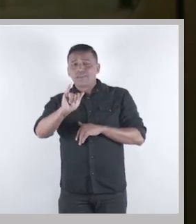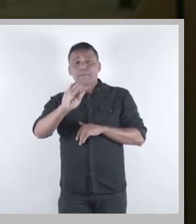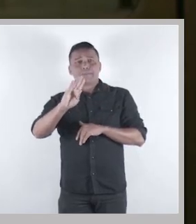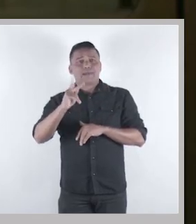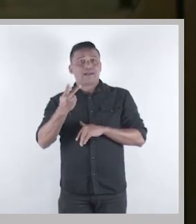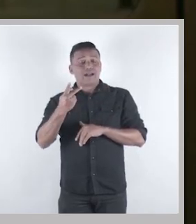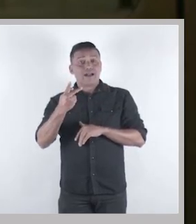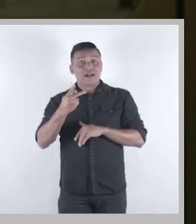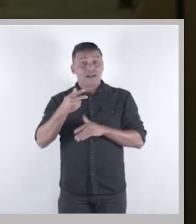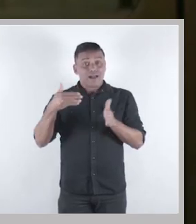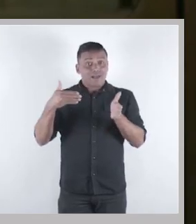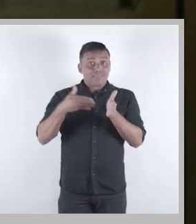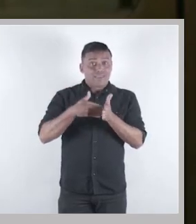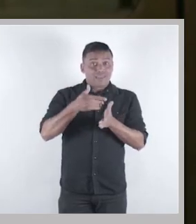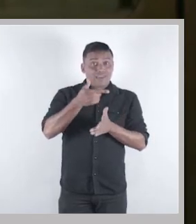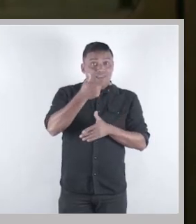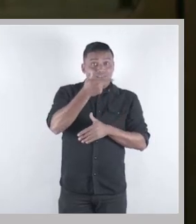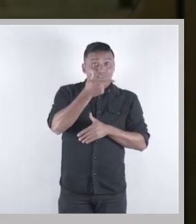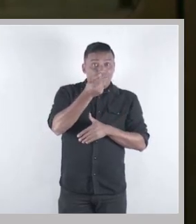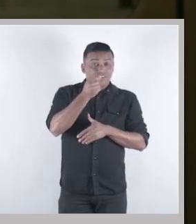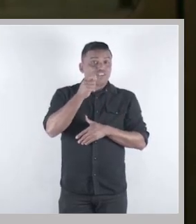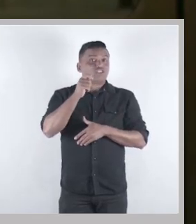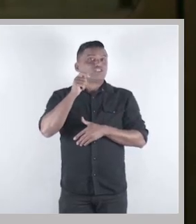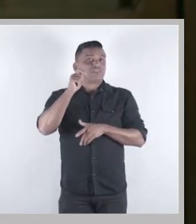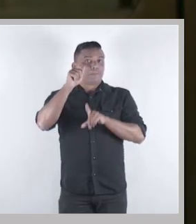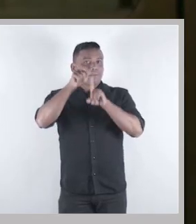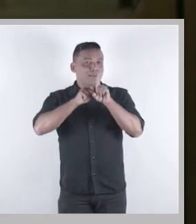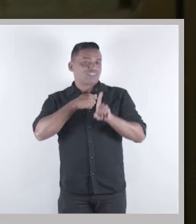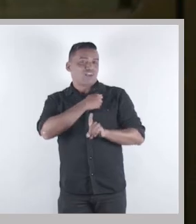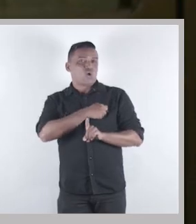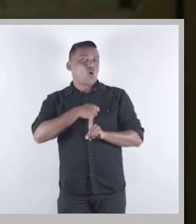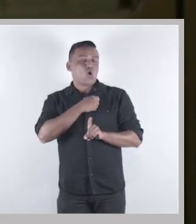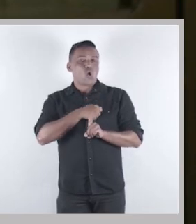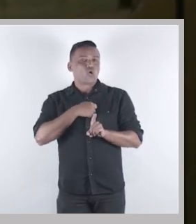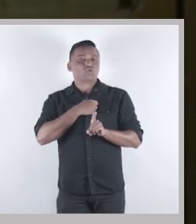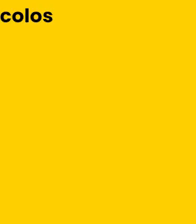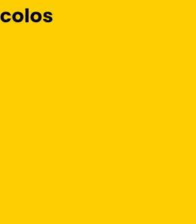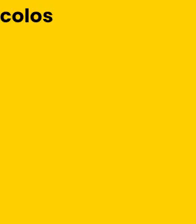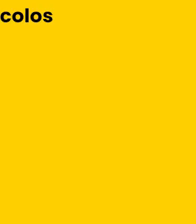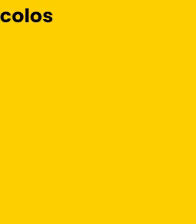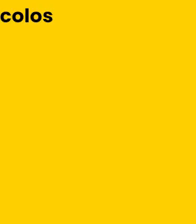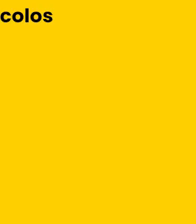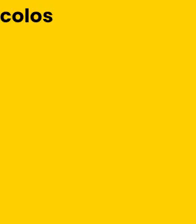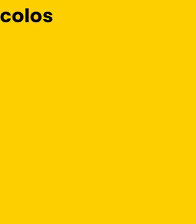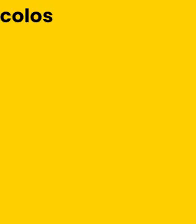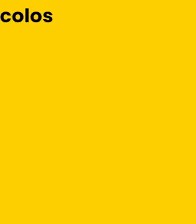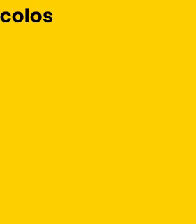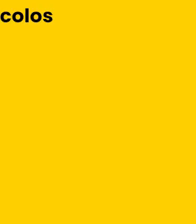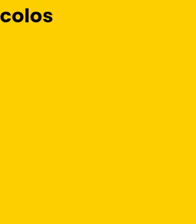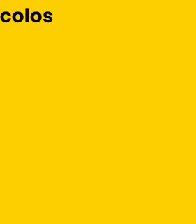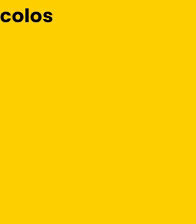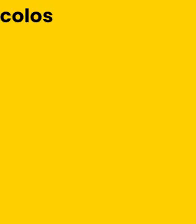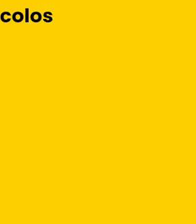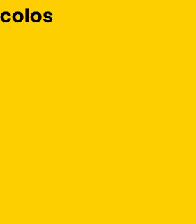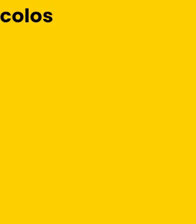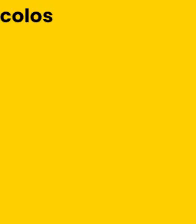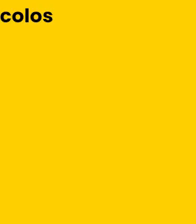acompanha nas nossas redes e obrigado pela participação de vocês até aqui ó